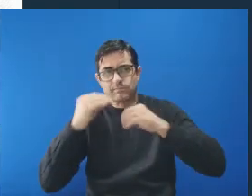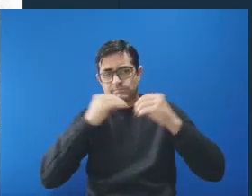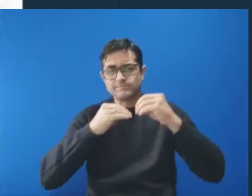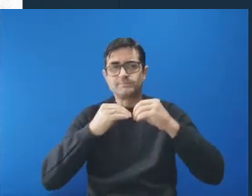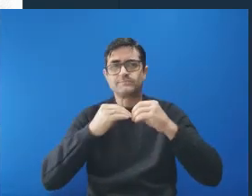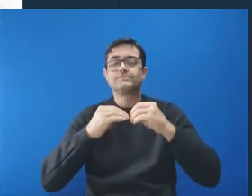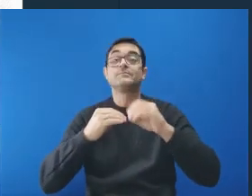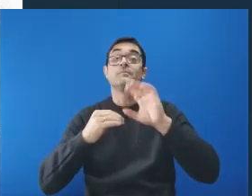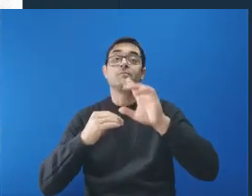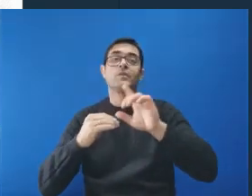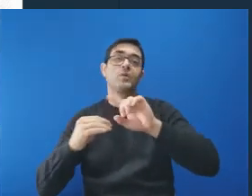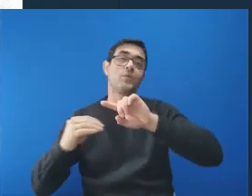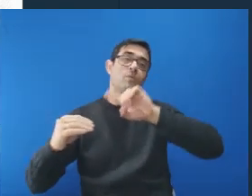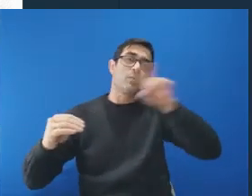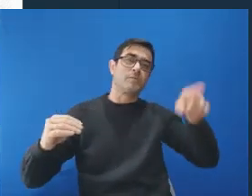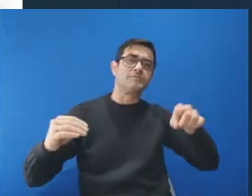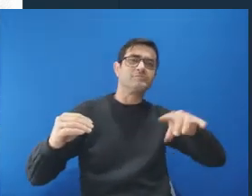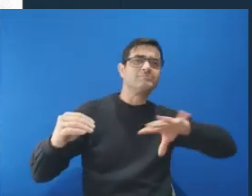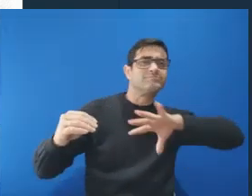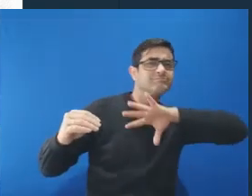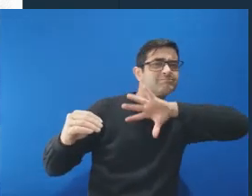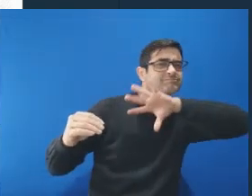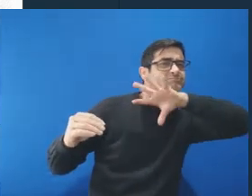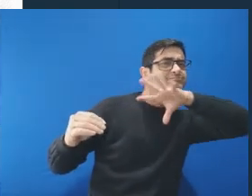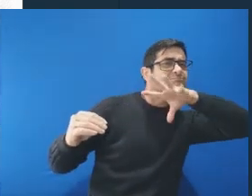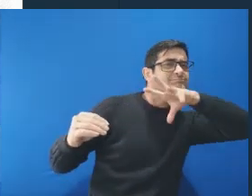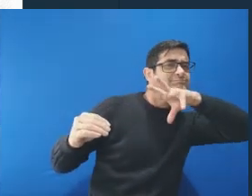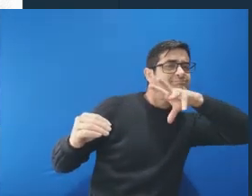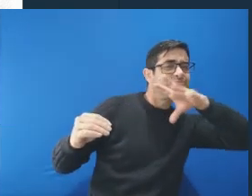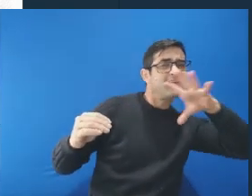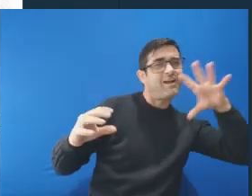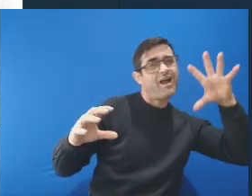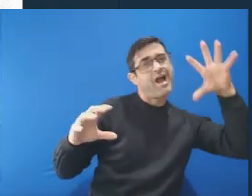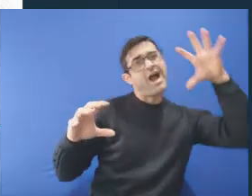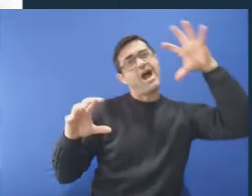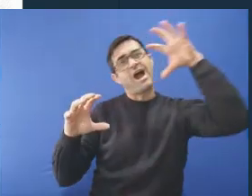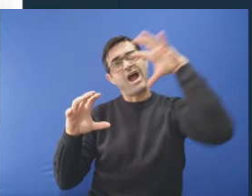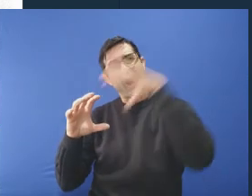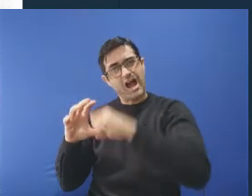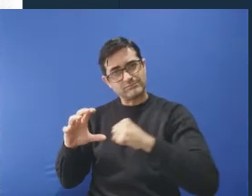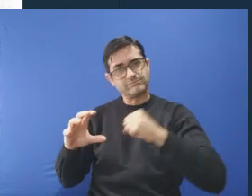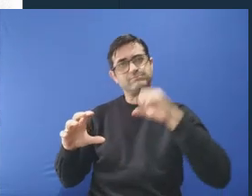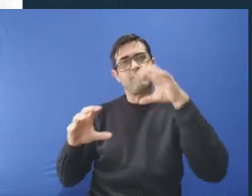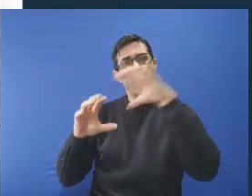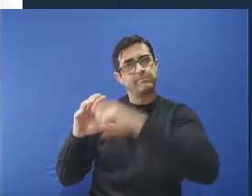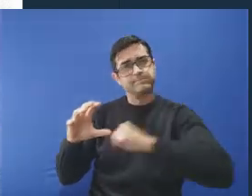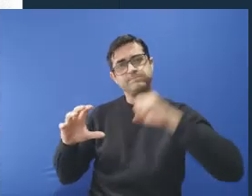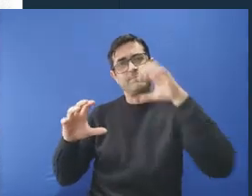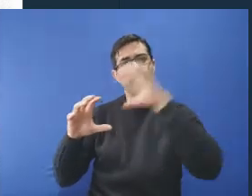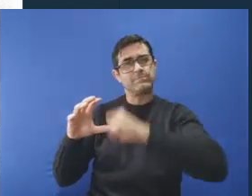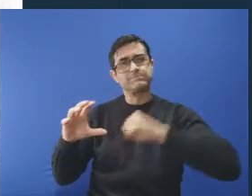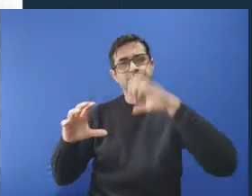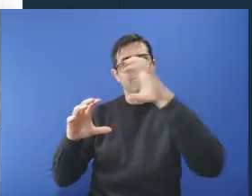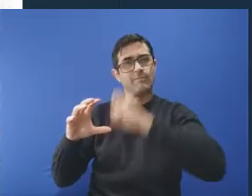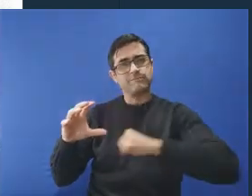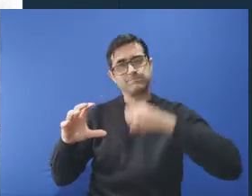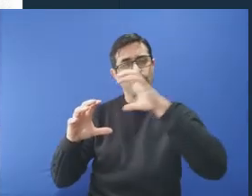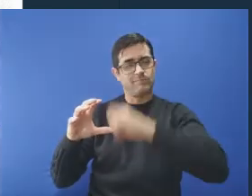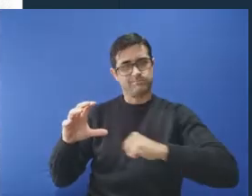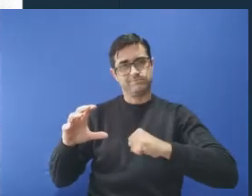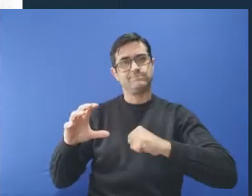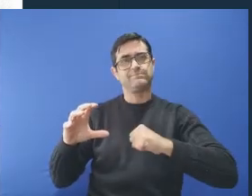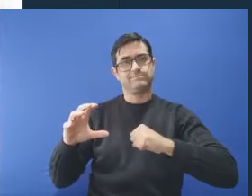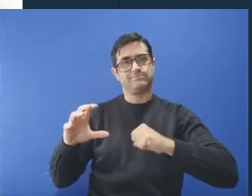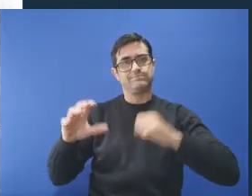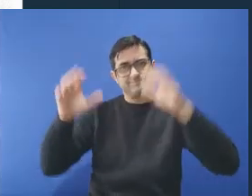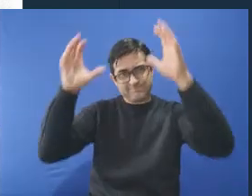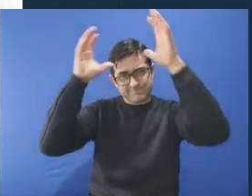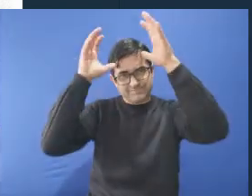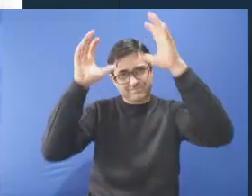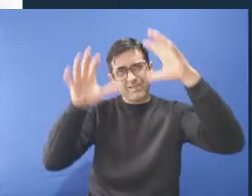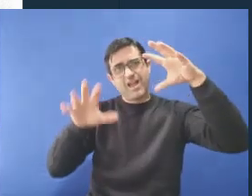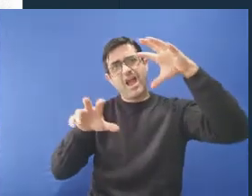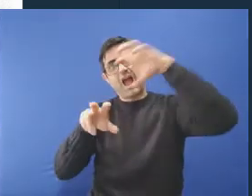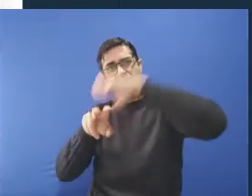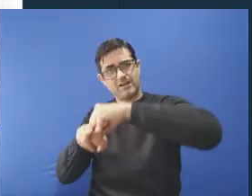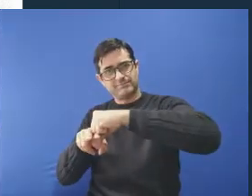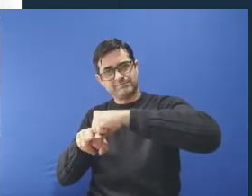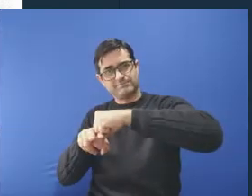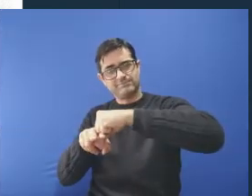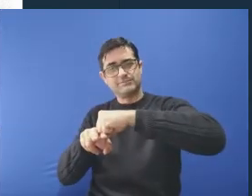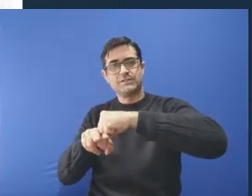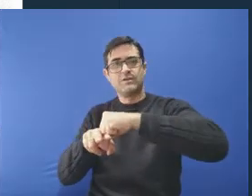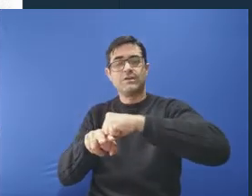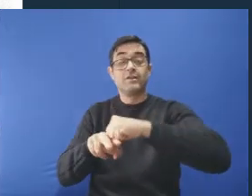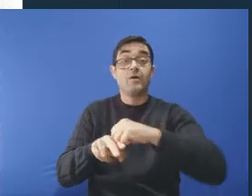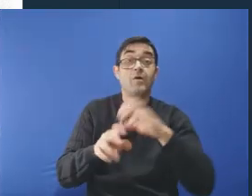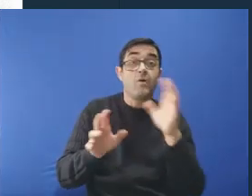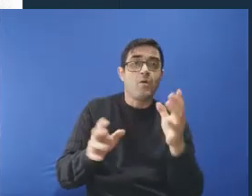são aproveitados pelo carnívoro que se alimenta desse herbívoro. Então isso sai nas fezes. Apenas uma parte